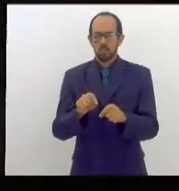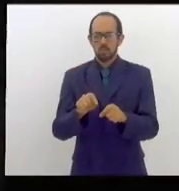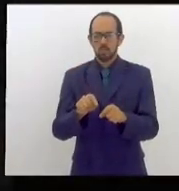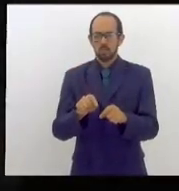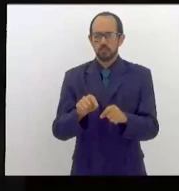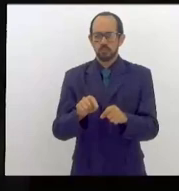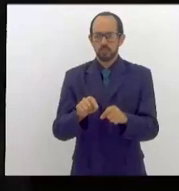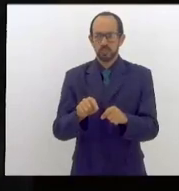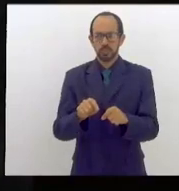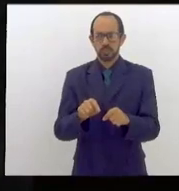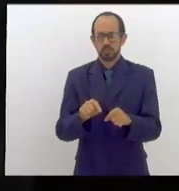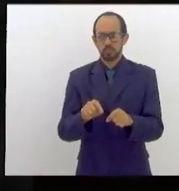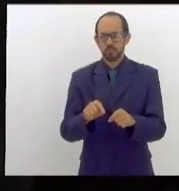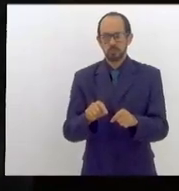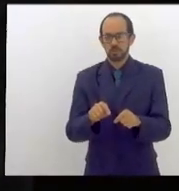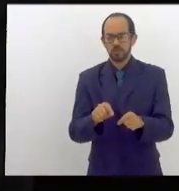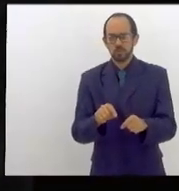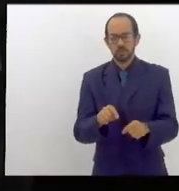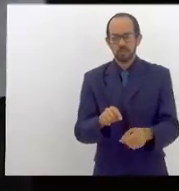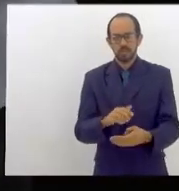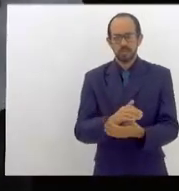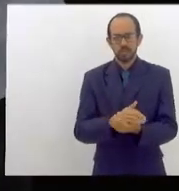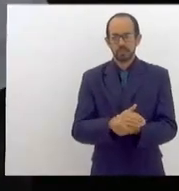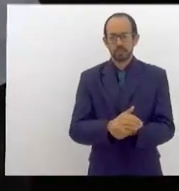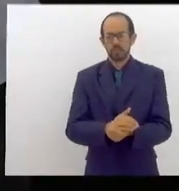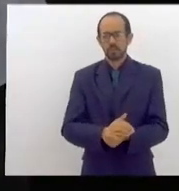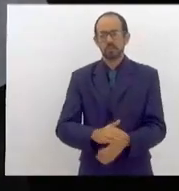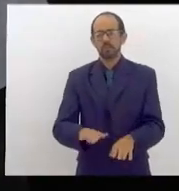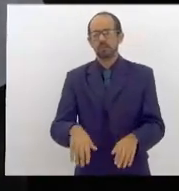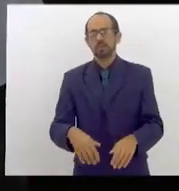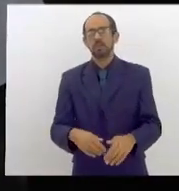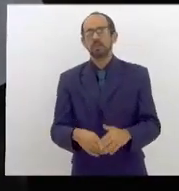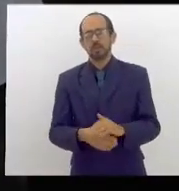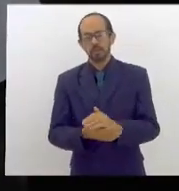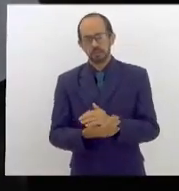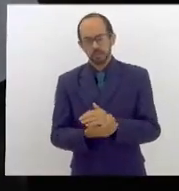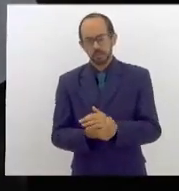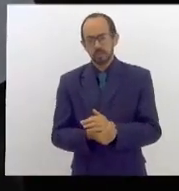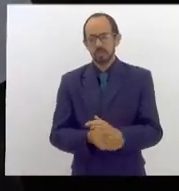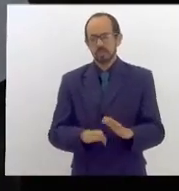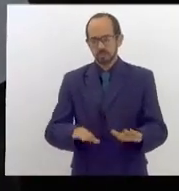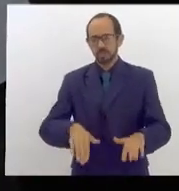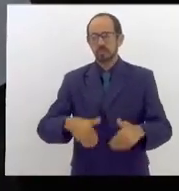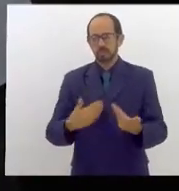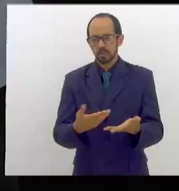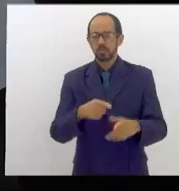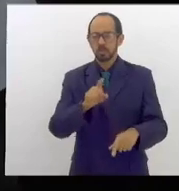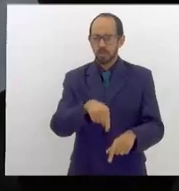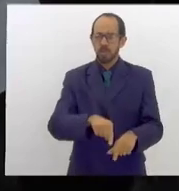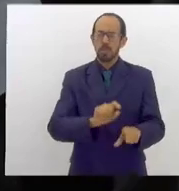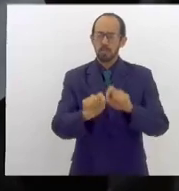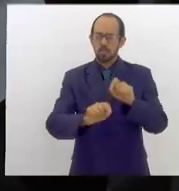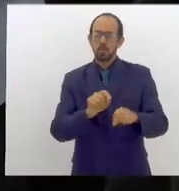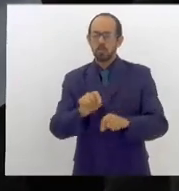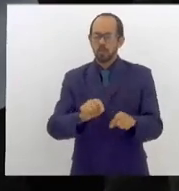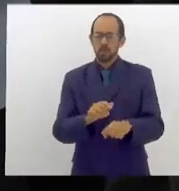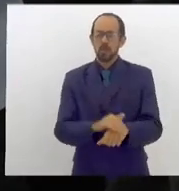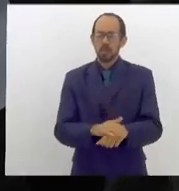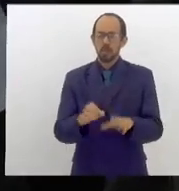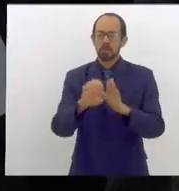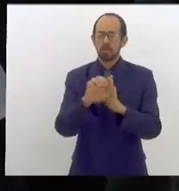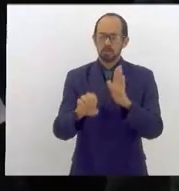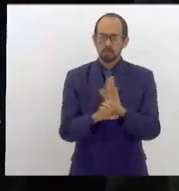ser impactado por alguma decisão no plano dos deputados né e apresentei uma Emenda que